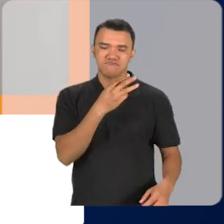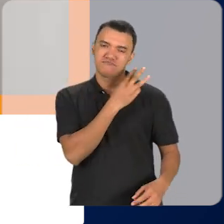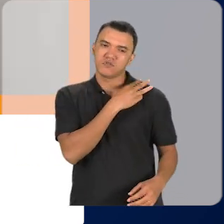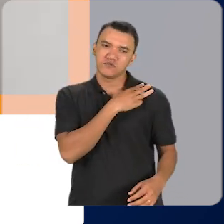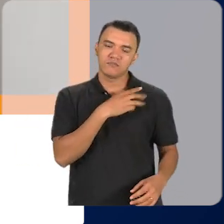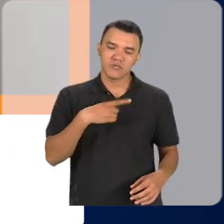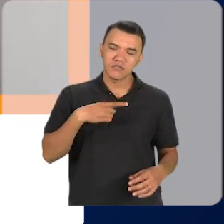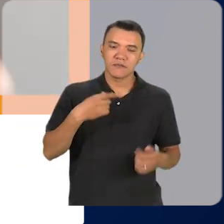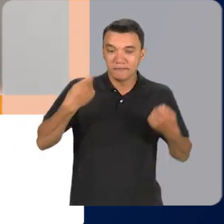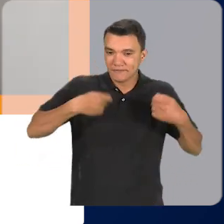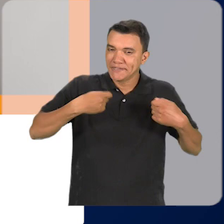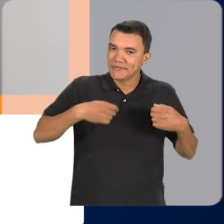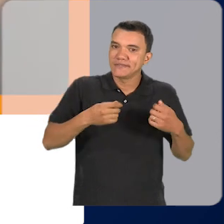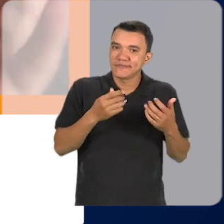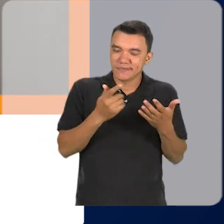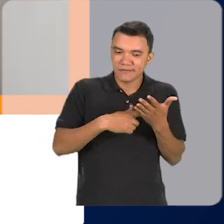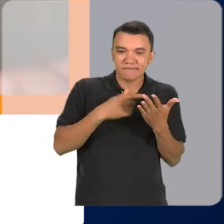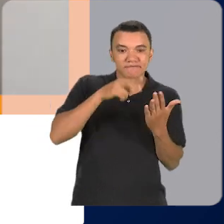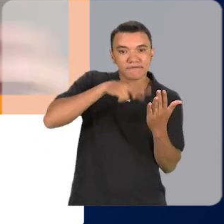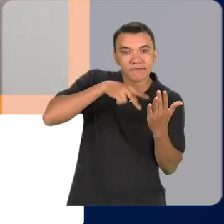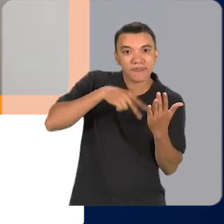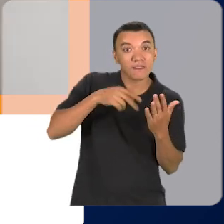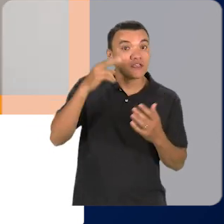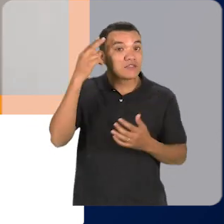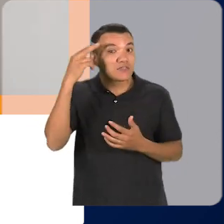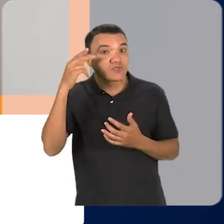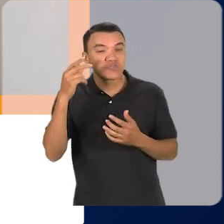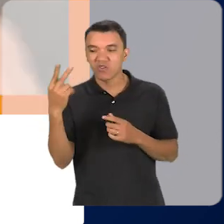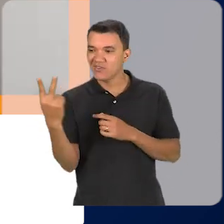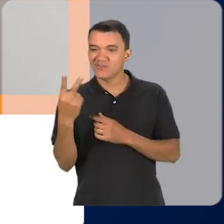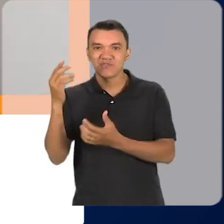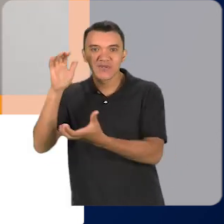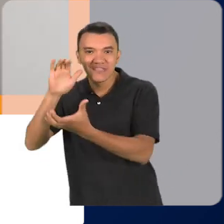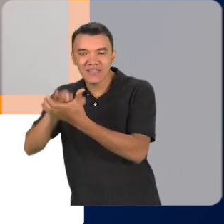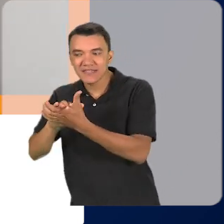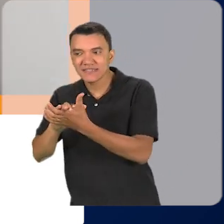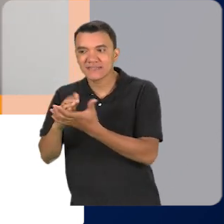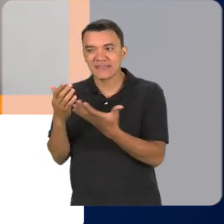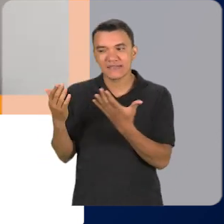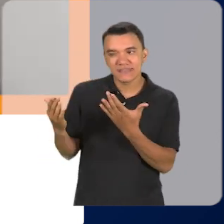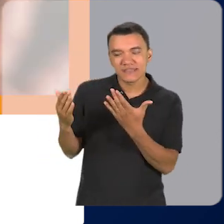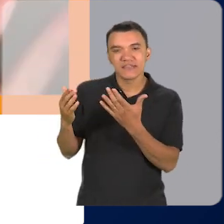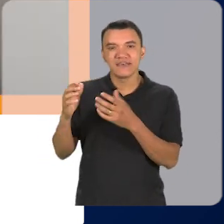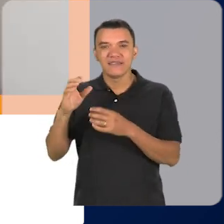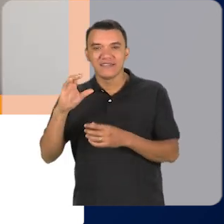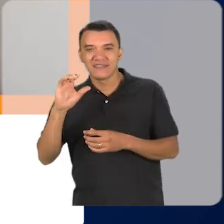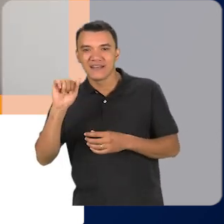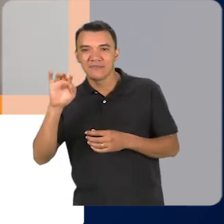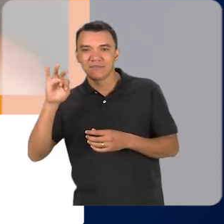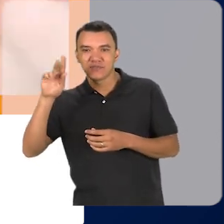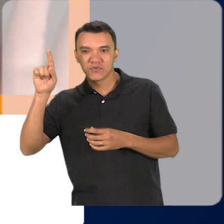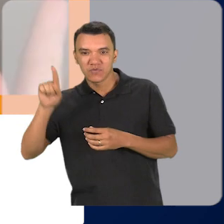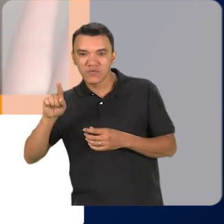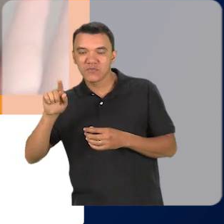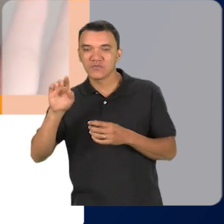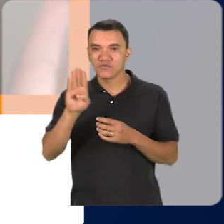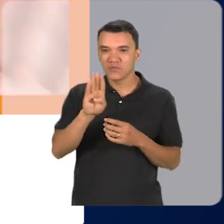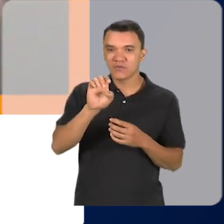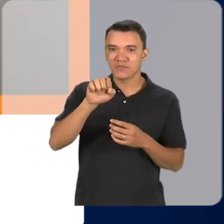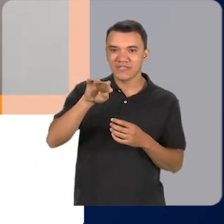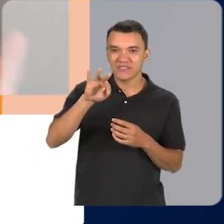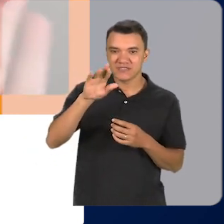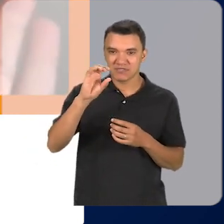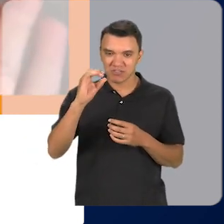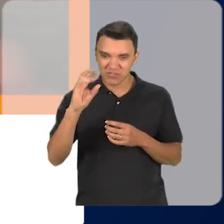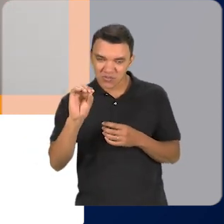história envolvente em volta do casal controverso, Capitu e Bentinho, e você fica cheio de questionamento pro resto da sua vida.